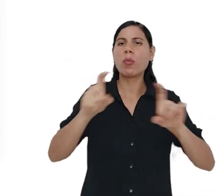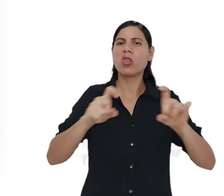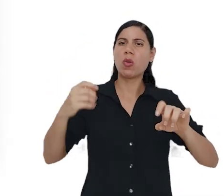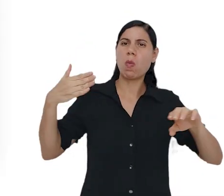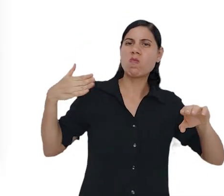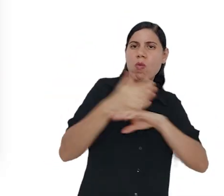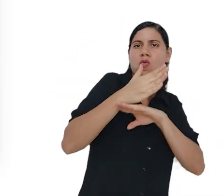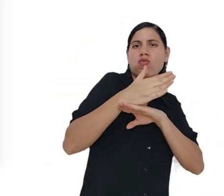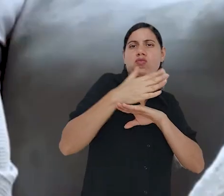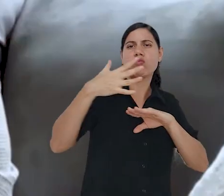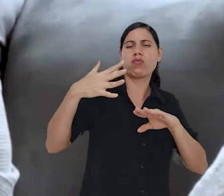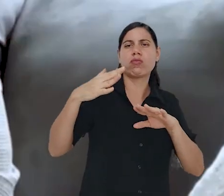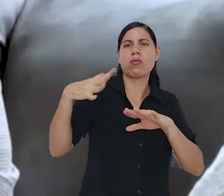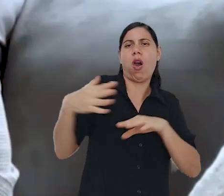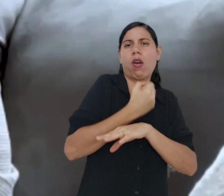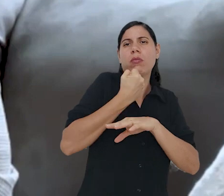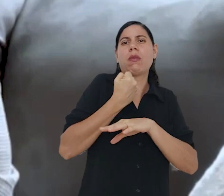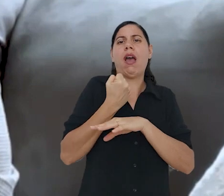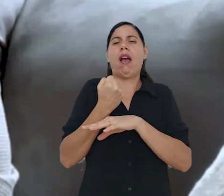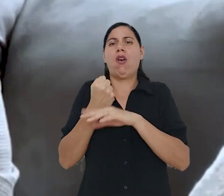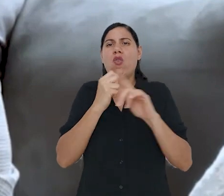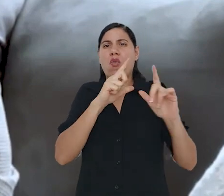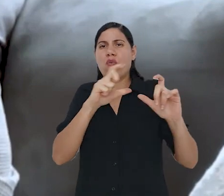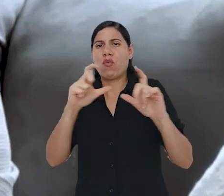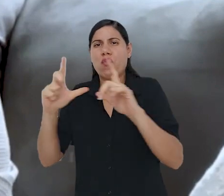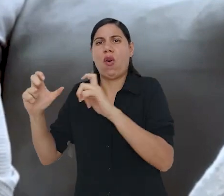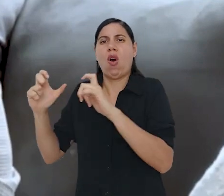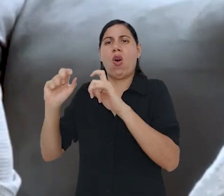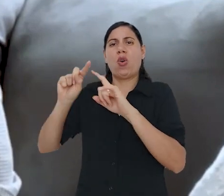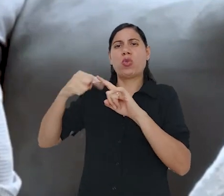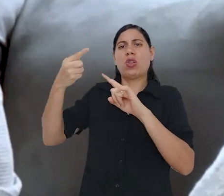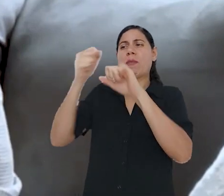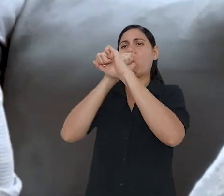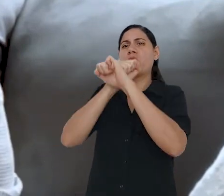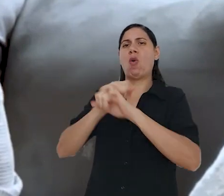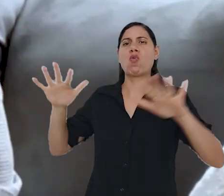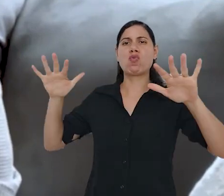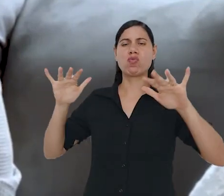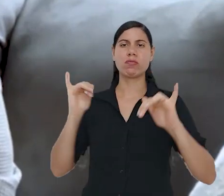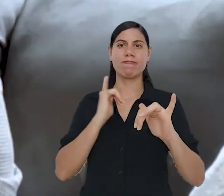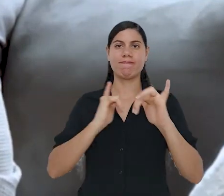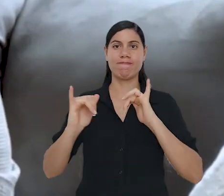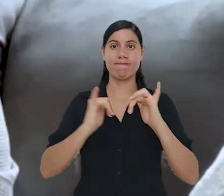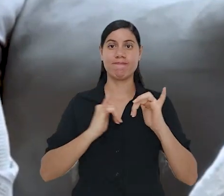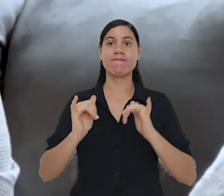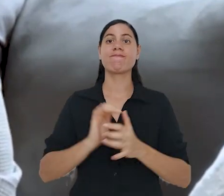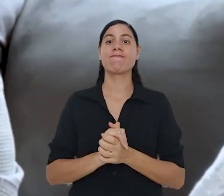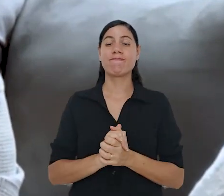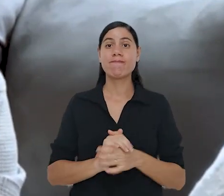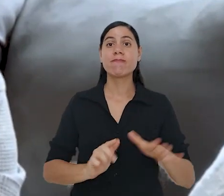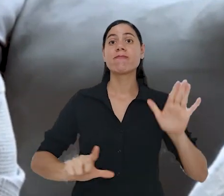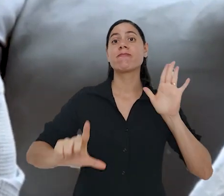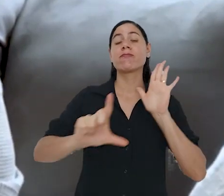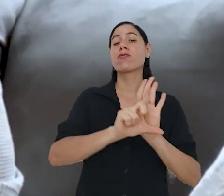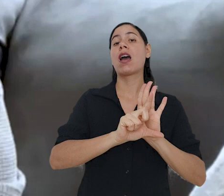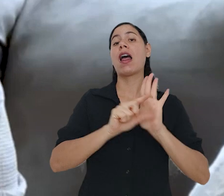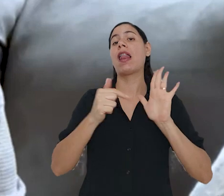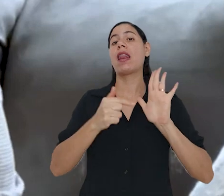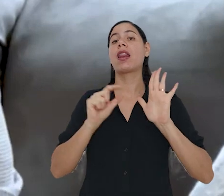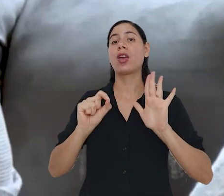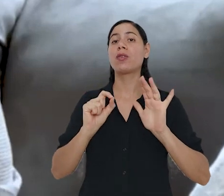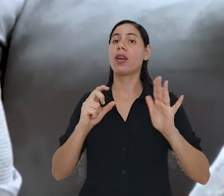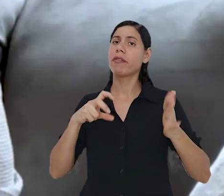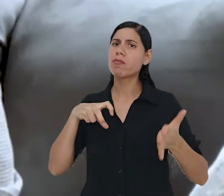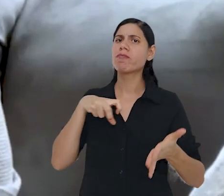computador invadido, teve fotos roubadas e depois divulgadas na internet. A lei, então, veio para justamente